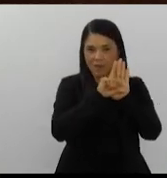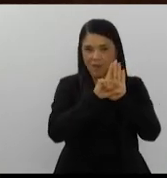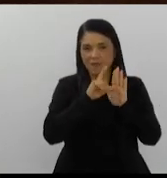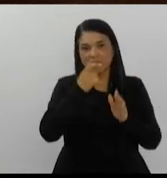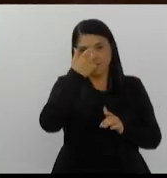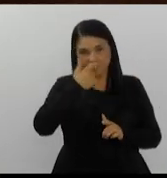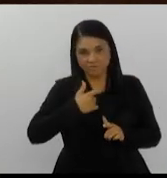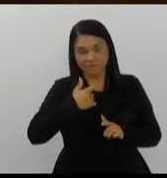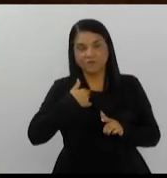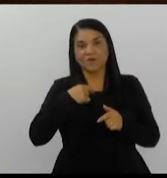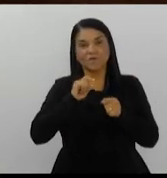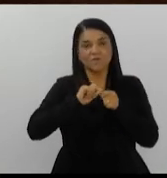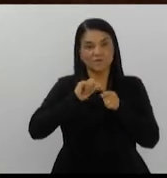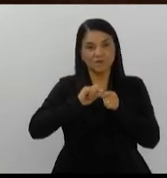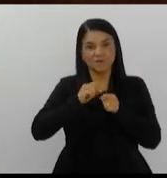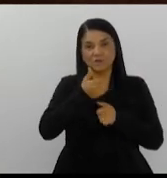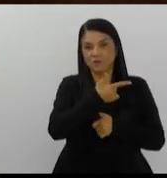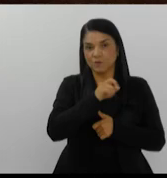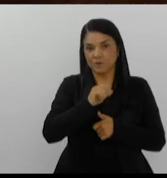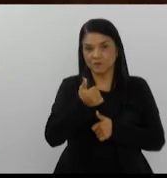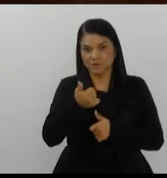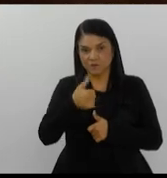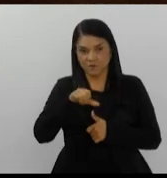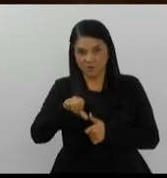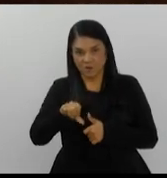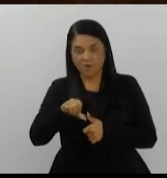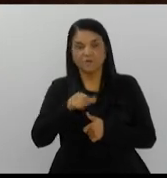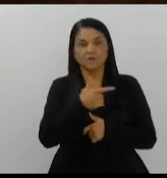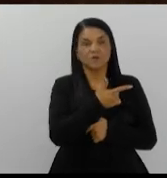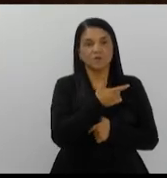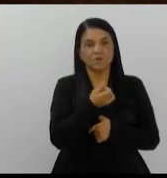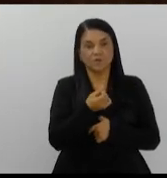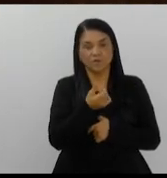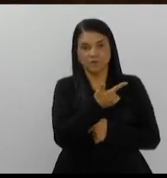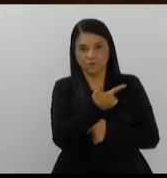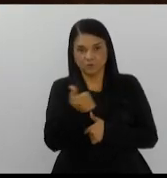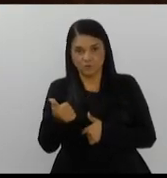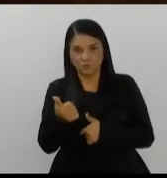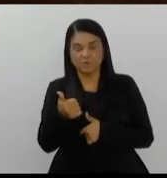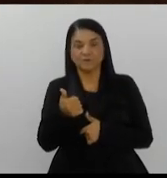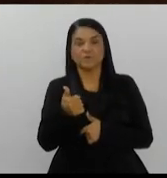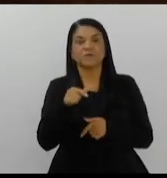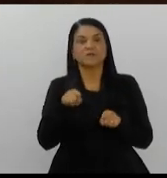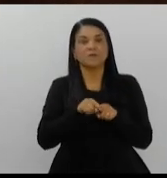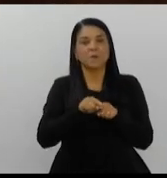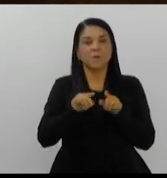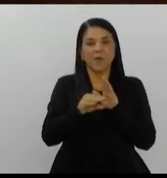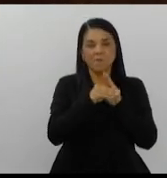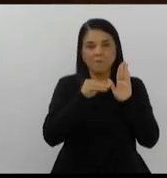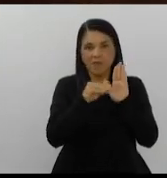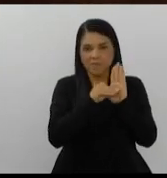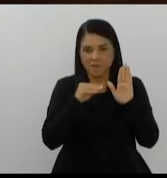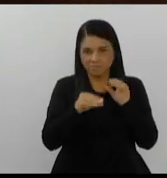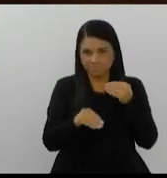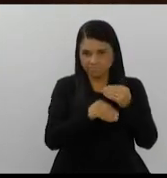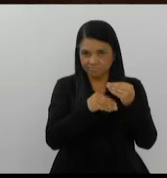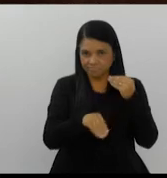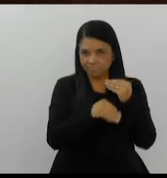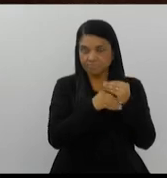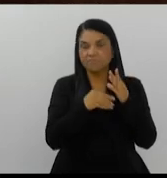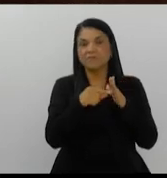de 2019, no ano de 2021, que inclusive uma emenda minha para